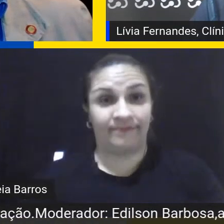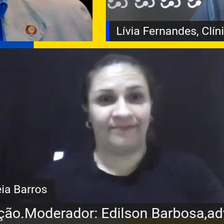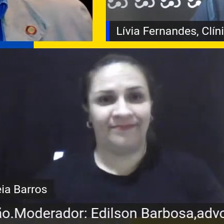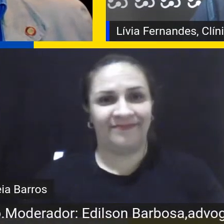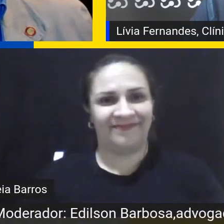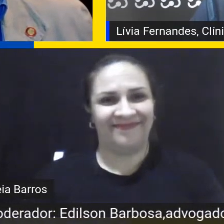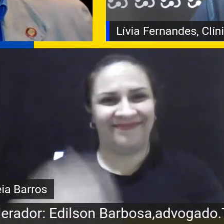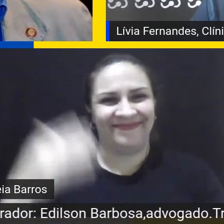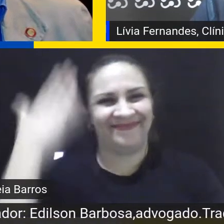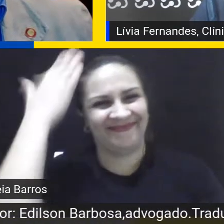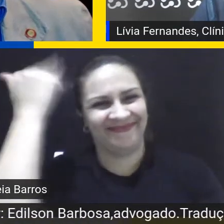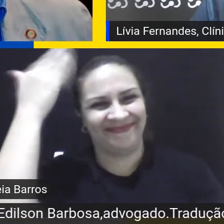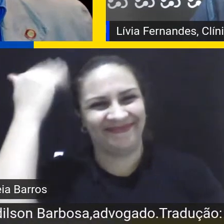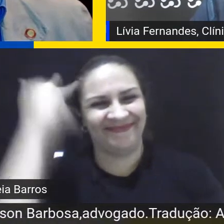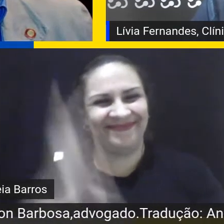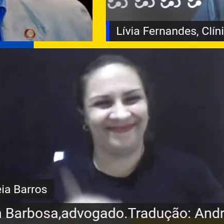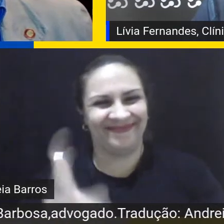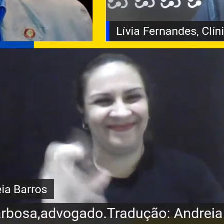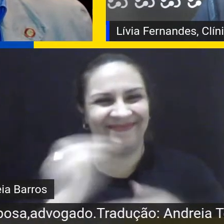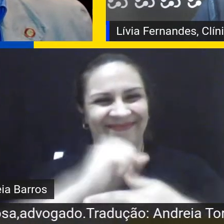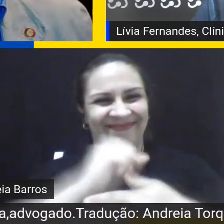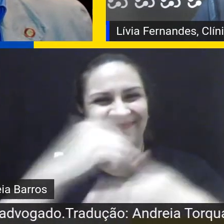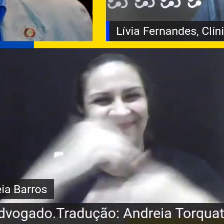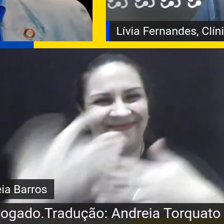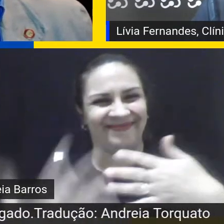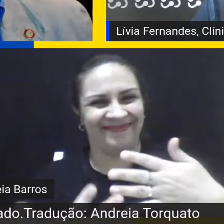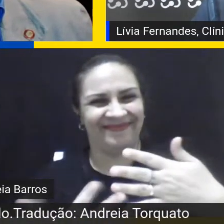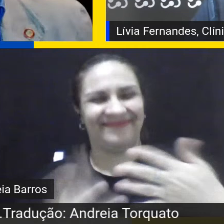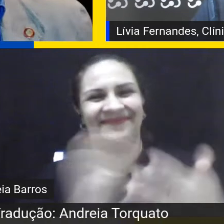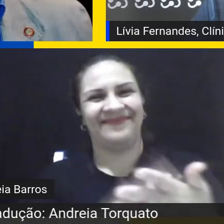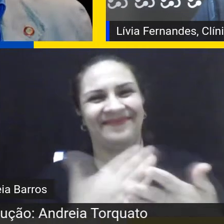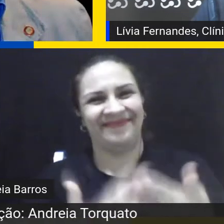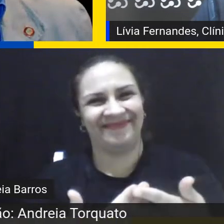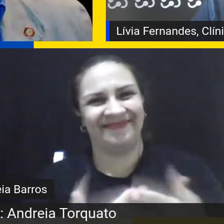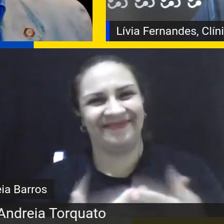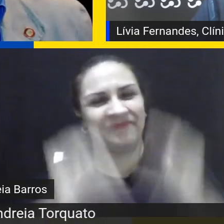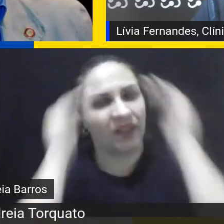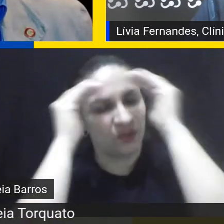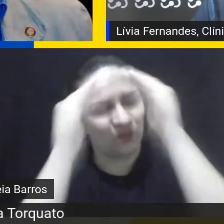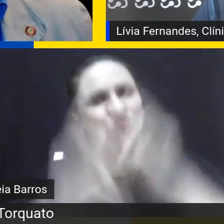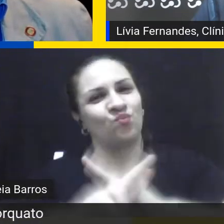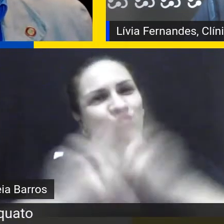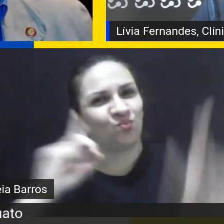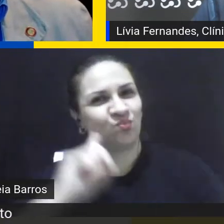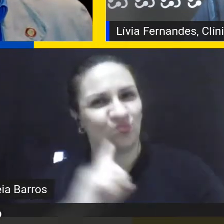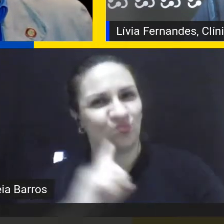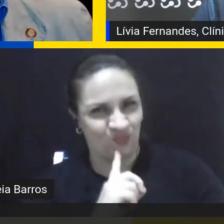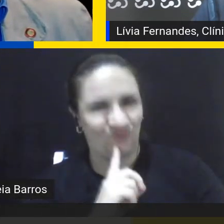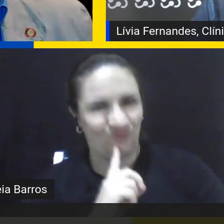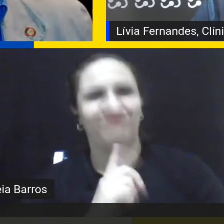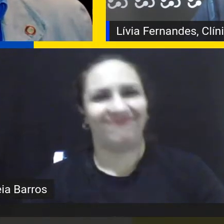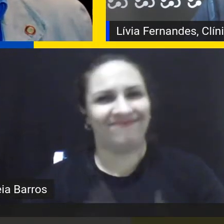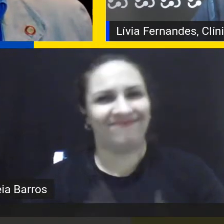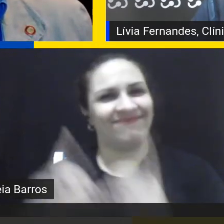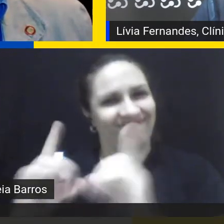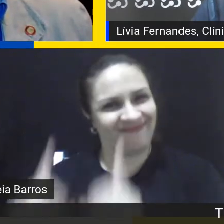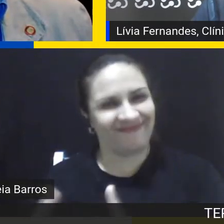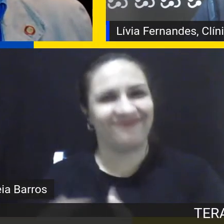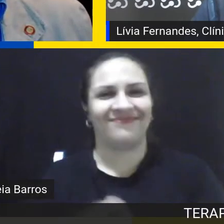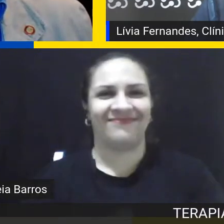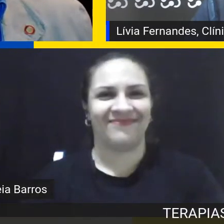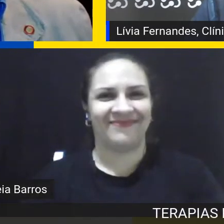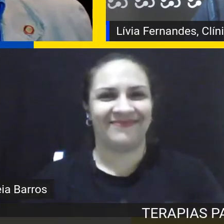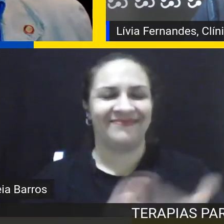que toda live vem fazer a interpretação em respeito às pessoas com deficiência.